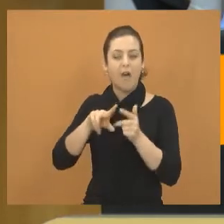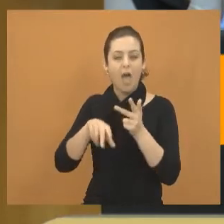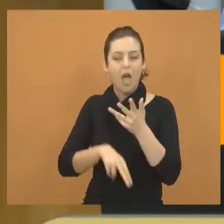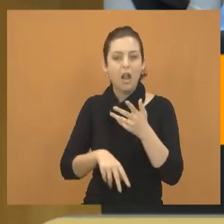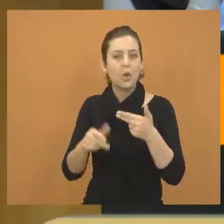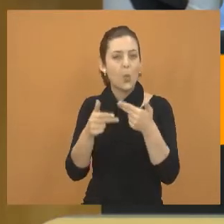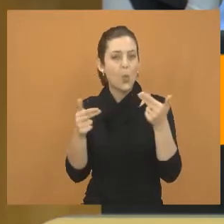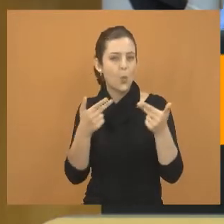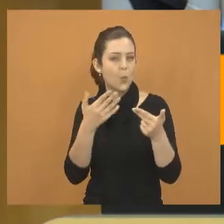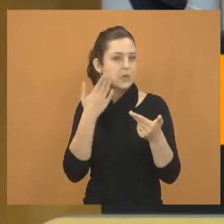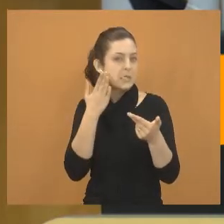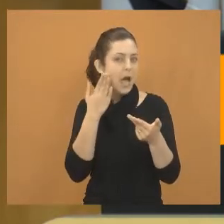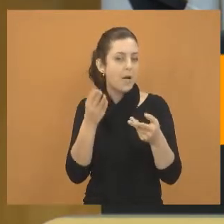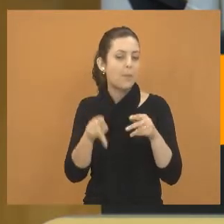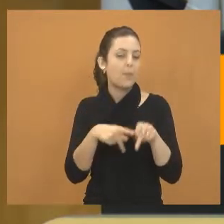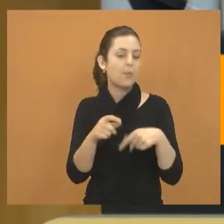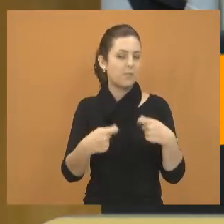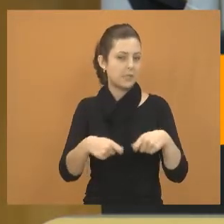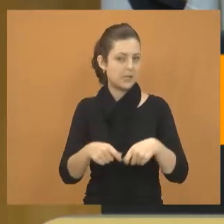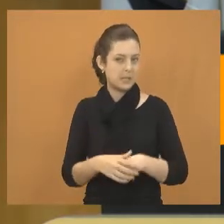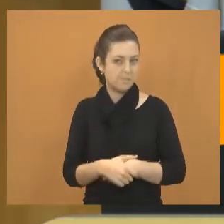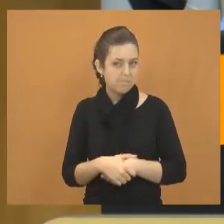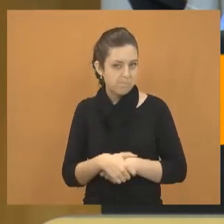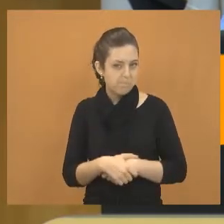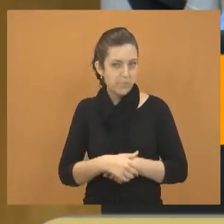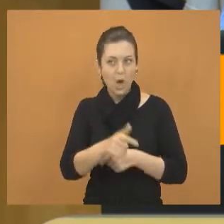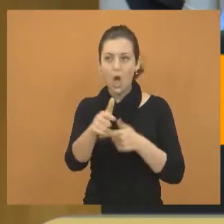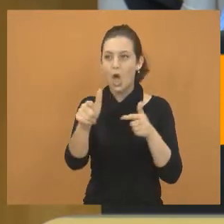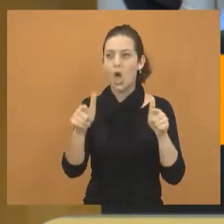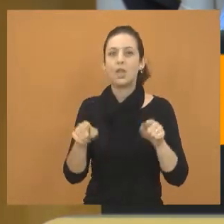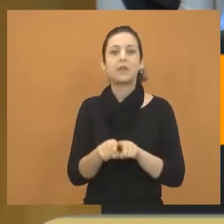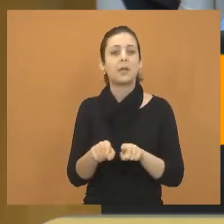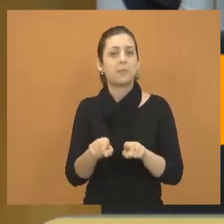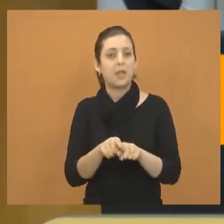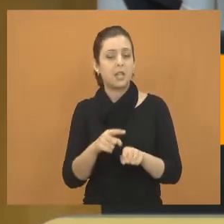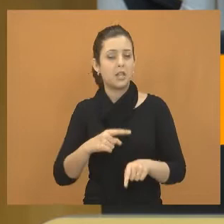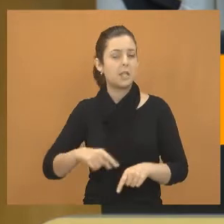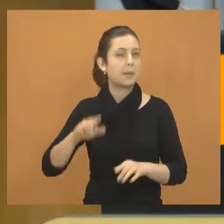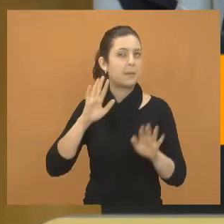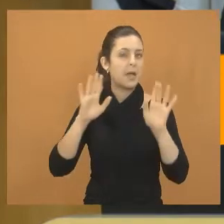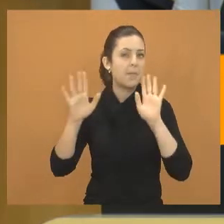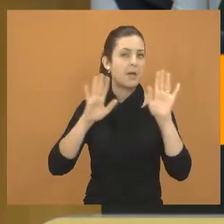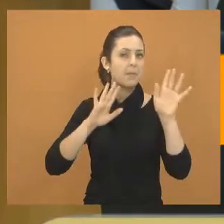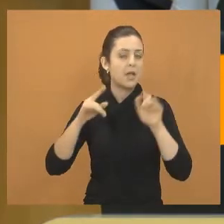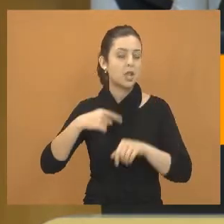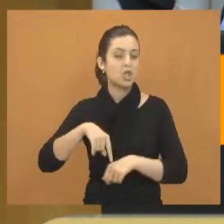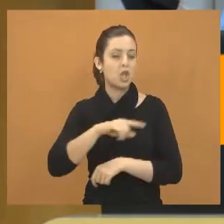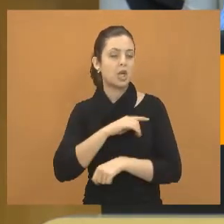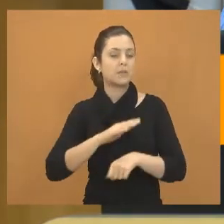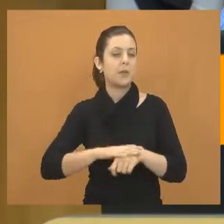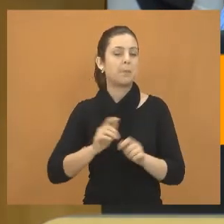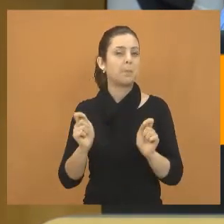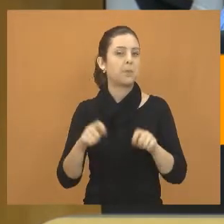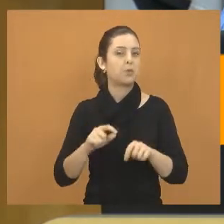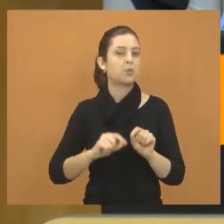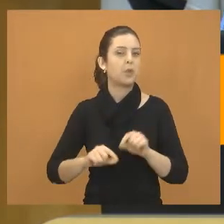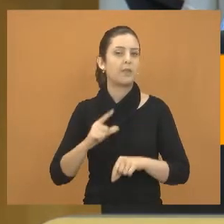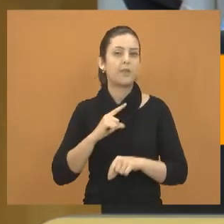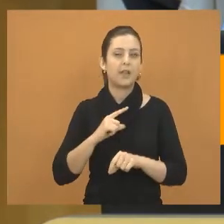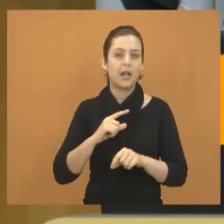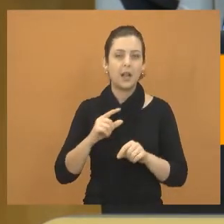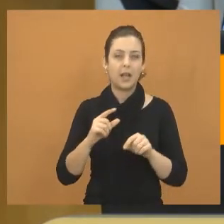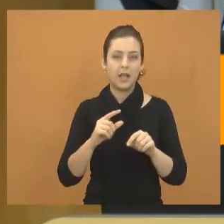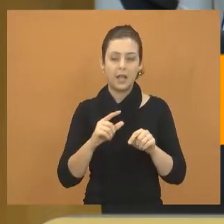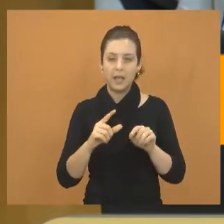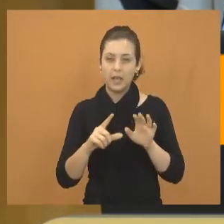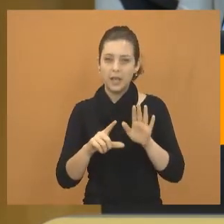e outros também, logicamente, eu fico imaginando, se nós pudéssemos, Lucimar, ter também aquela